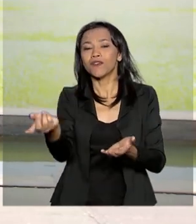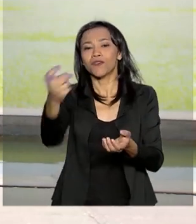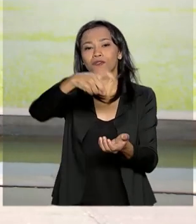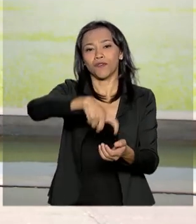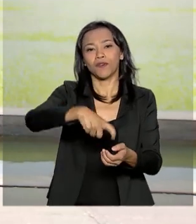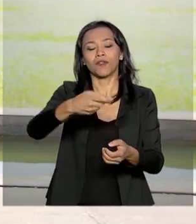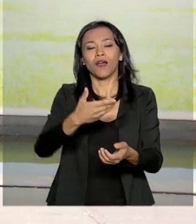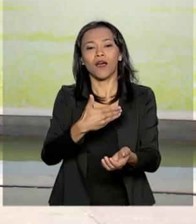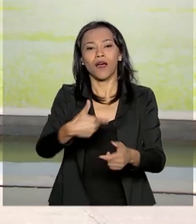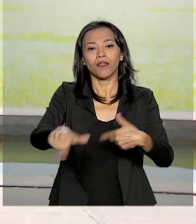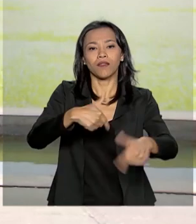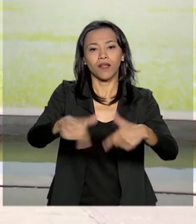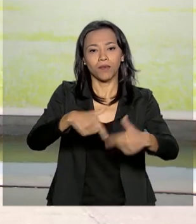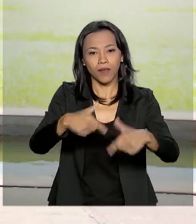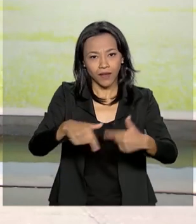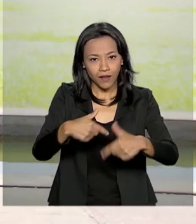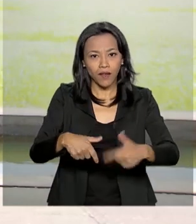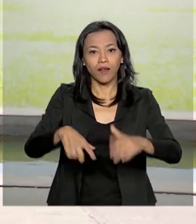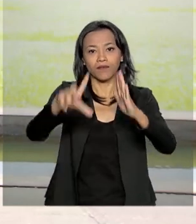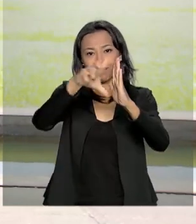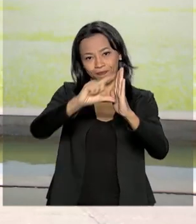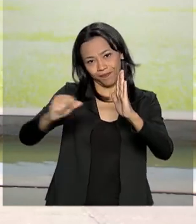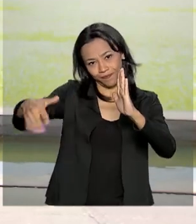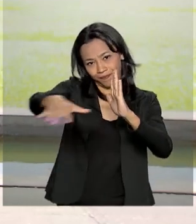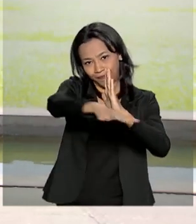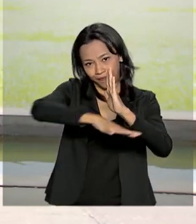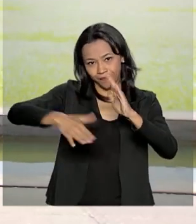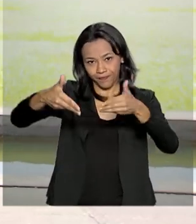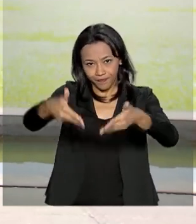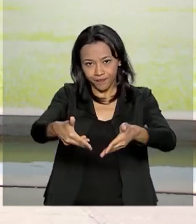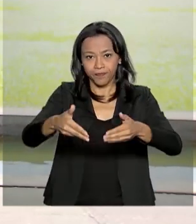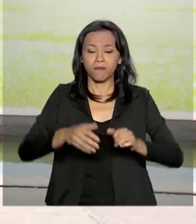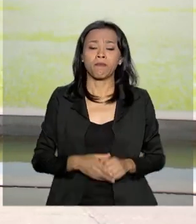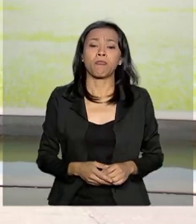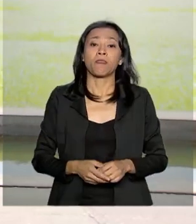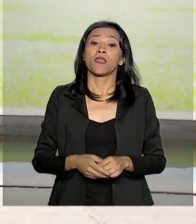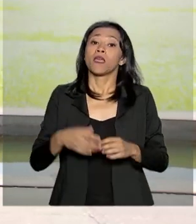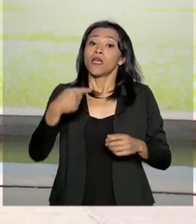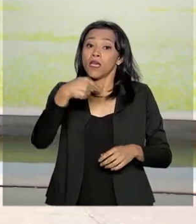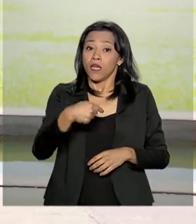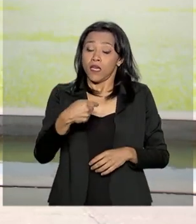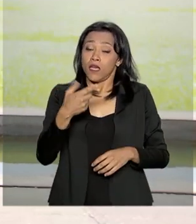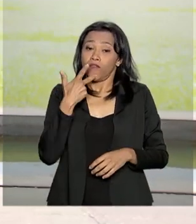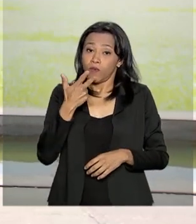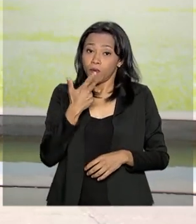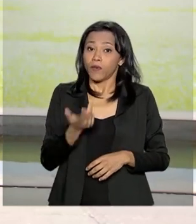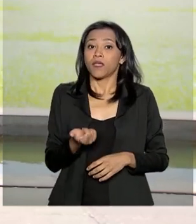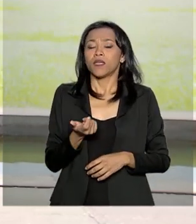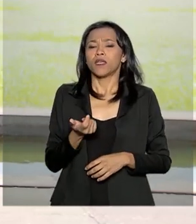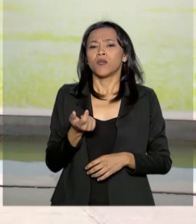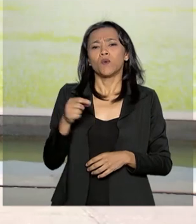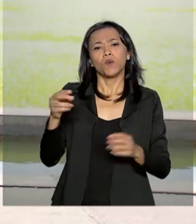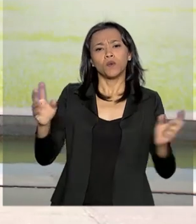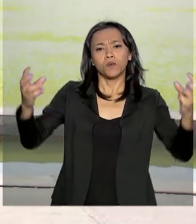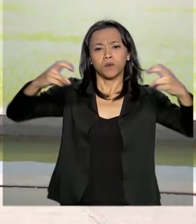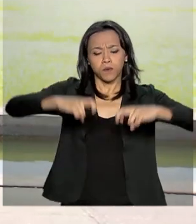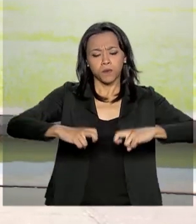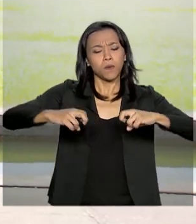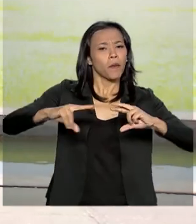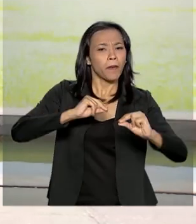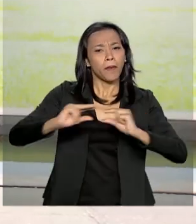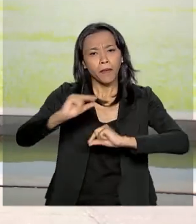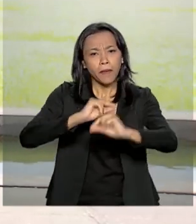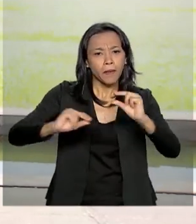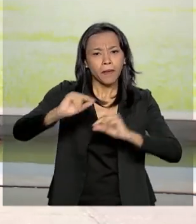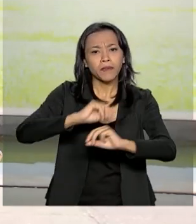do planalto que é a sede do poder executivo federal segundo alcolumbre ele o presidente também falaram da reforma da previdência